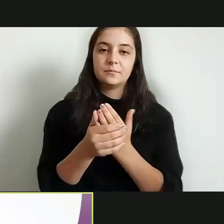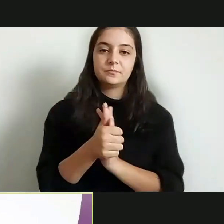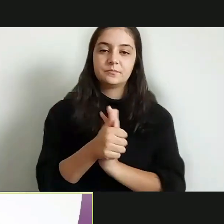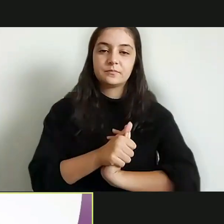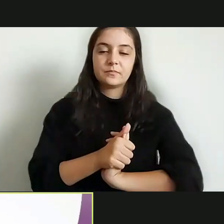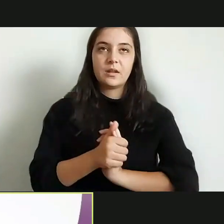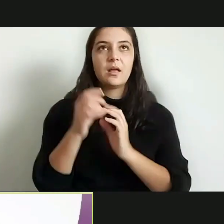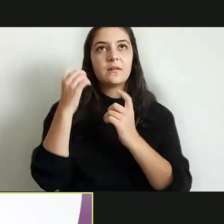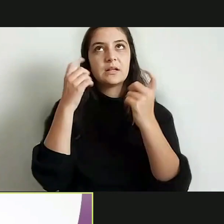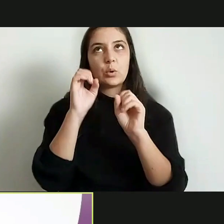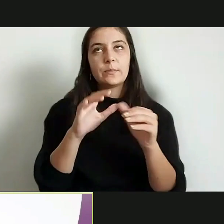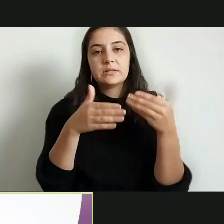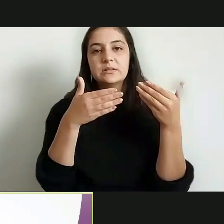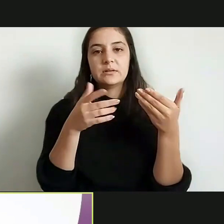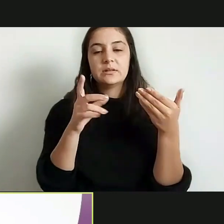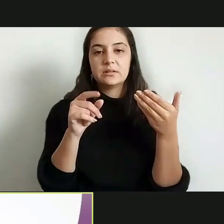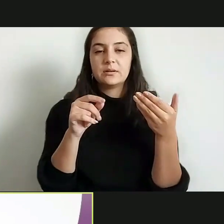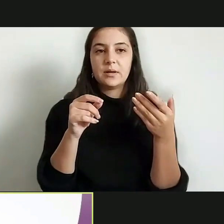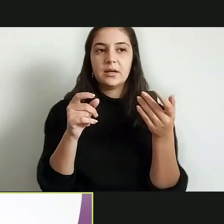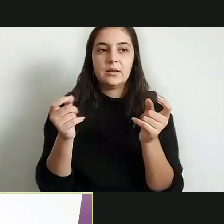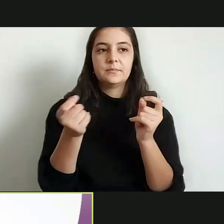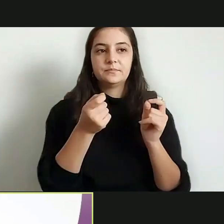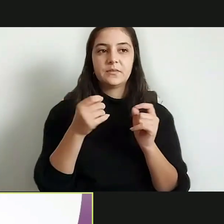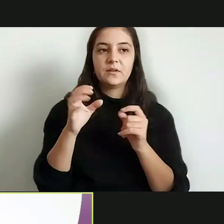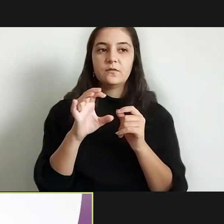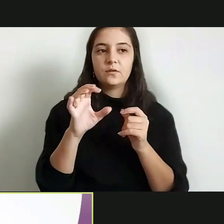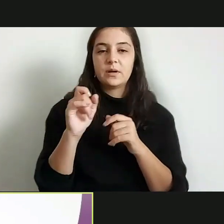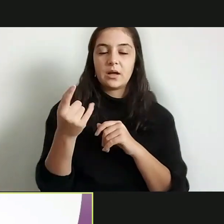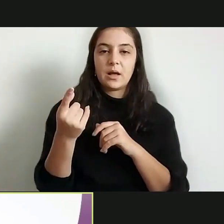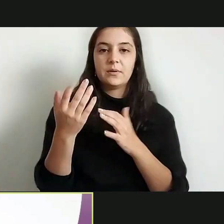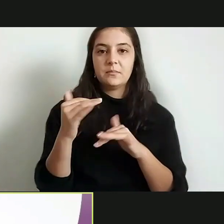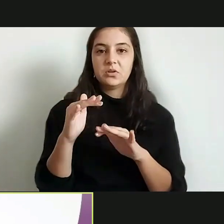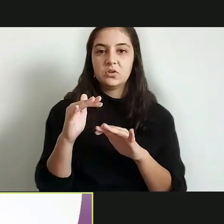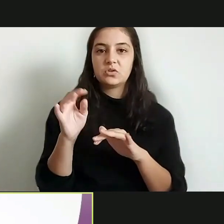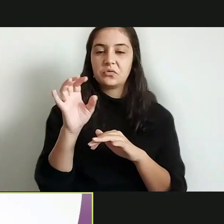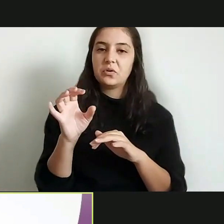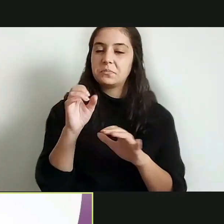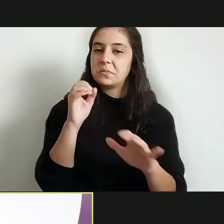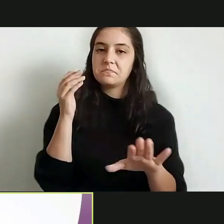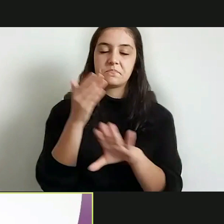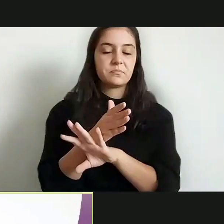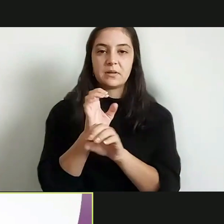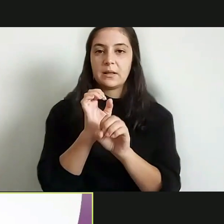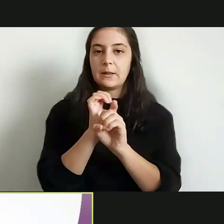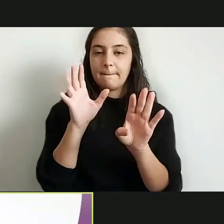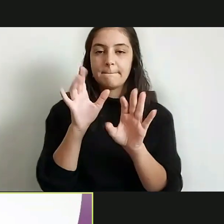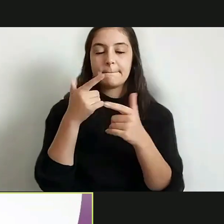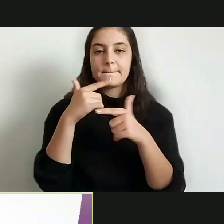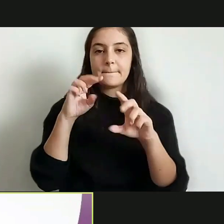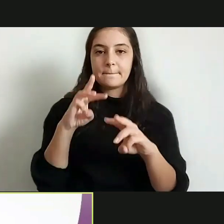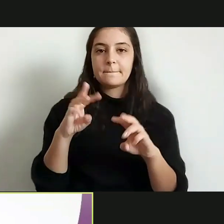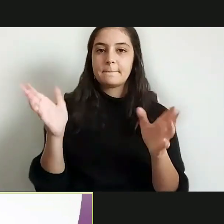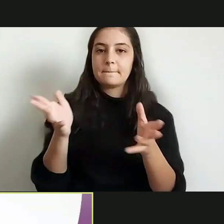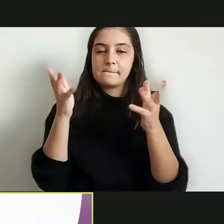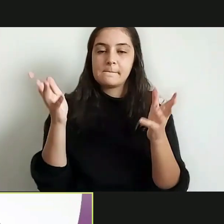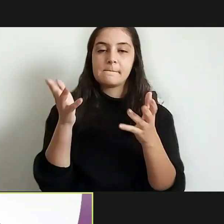reflexão inicial e por abordar de forma rápida, mas eu acho que muito direta e muito clara, numa linguagem leiga que também